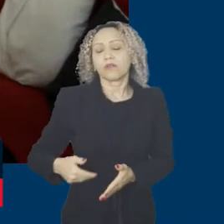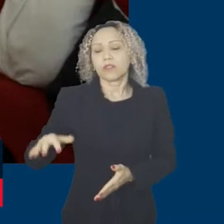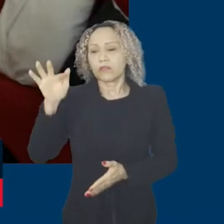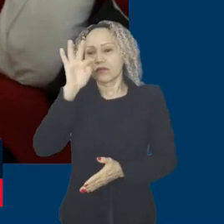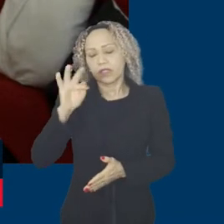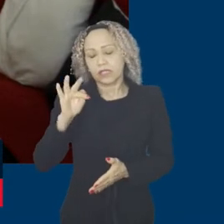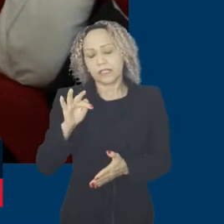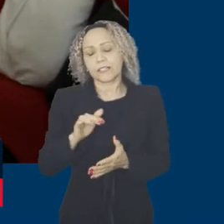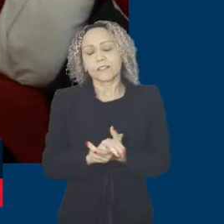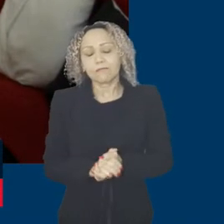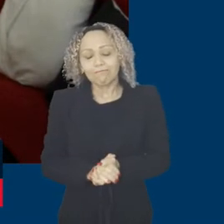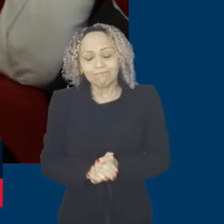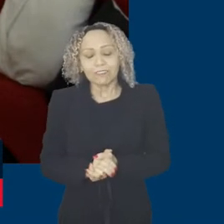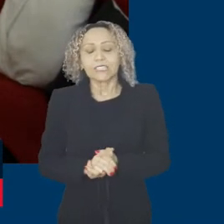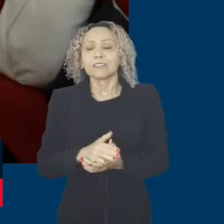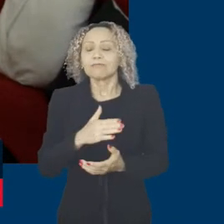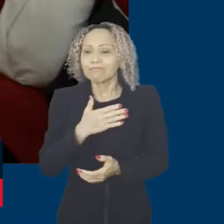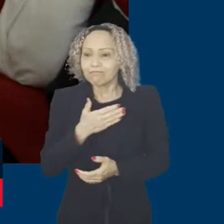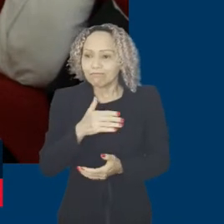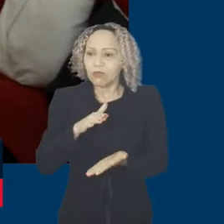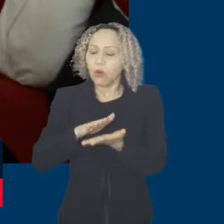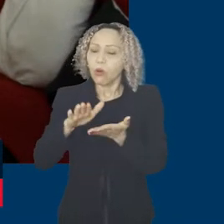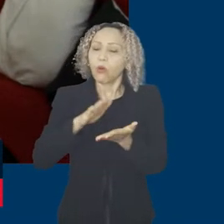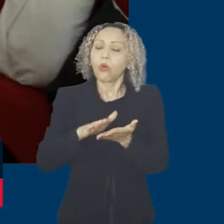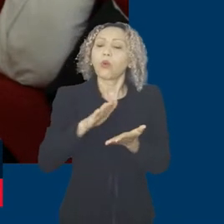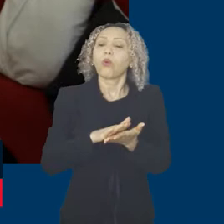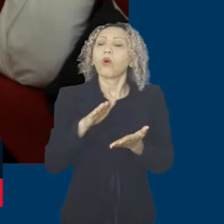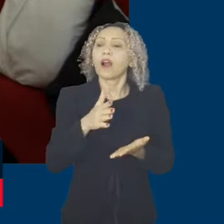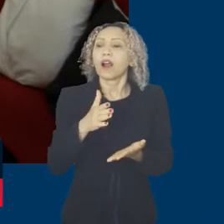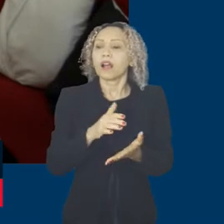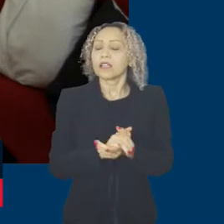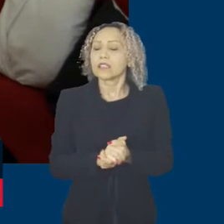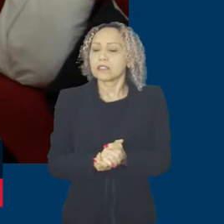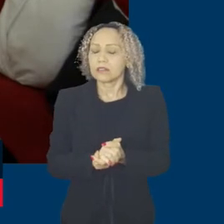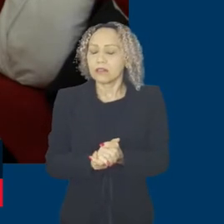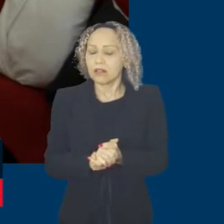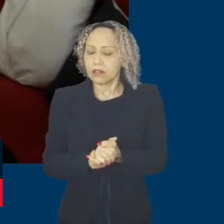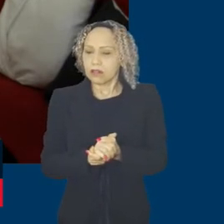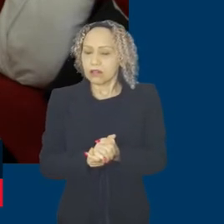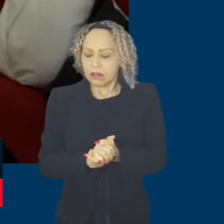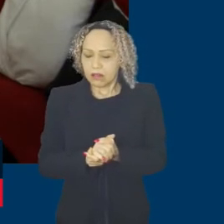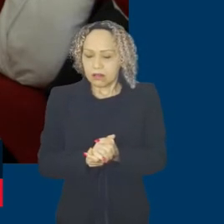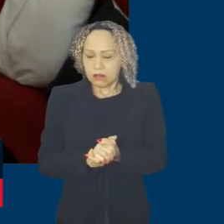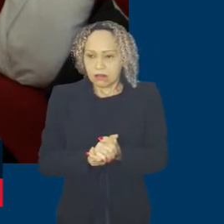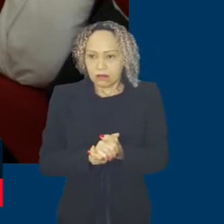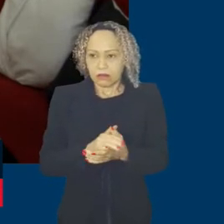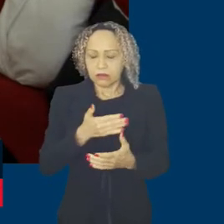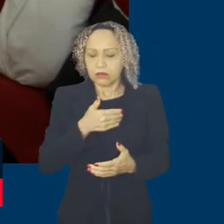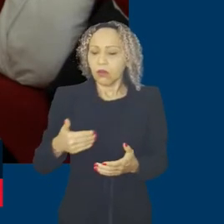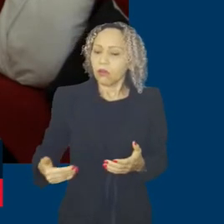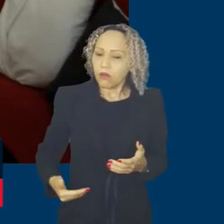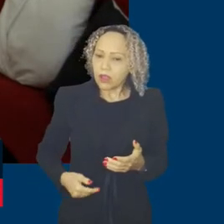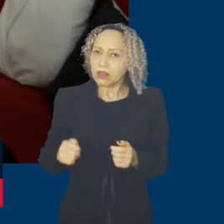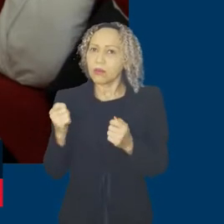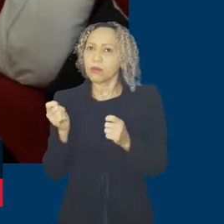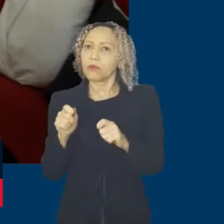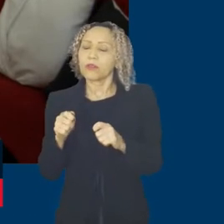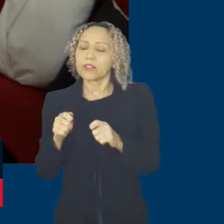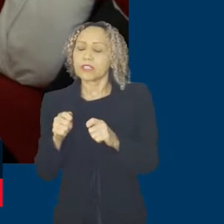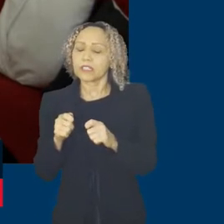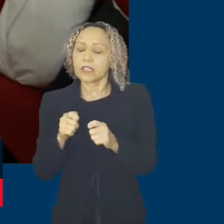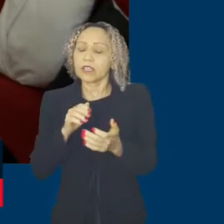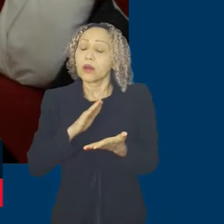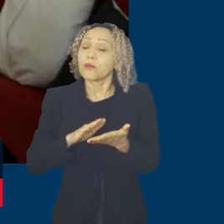limitou esses gastos, porque o governo só poderia gastar o mesmo que o ano anterior, mais a inflação. E aí, é